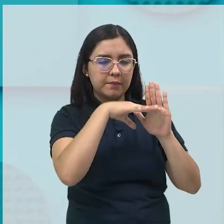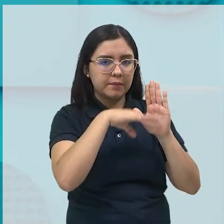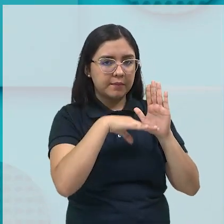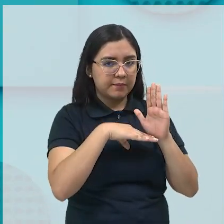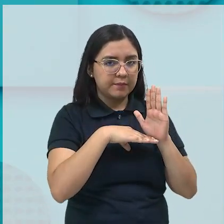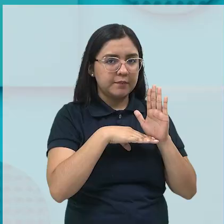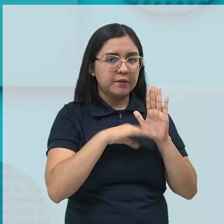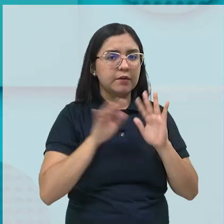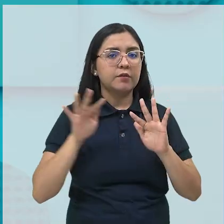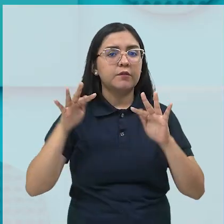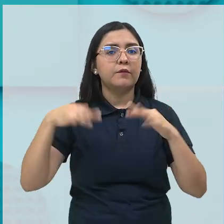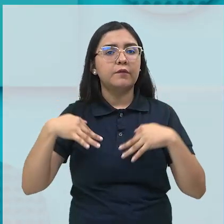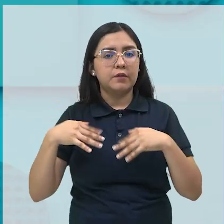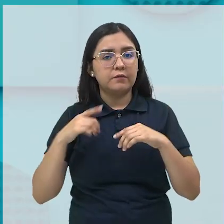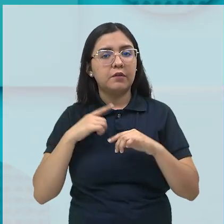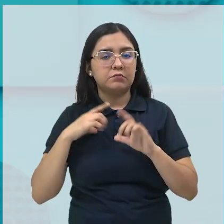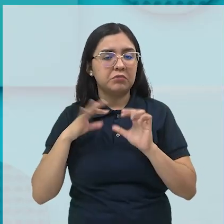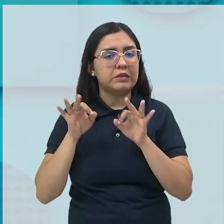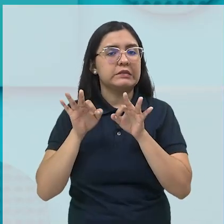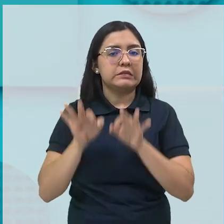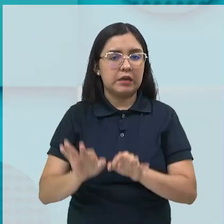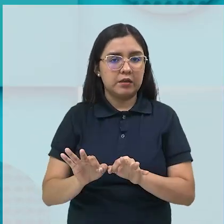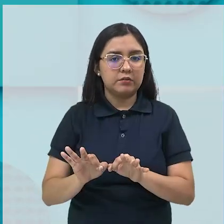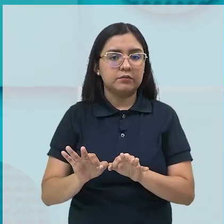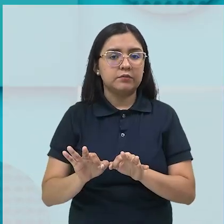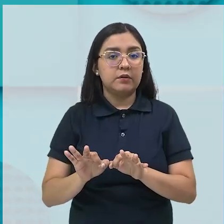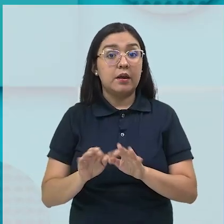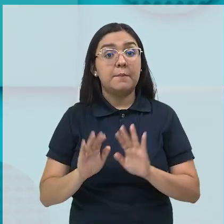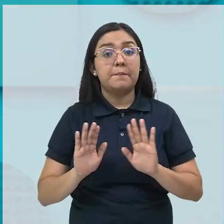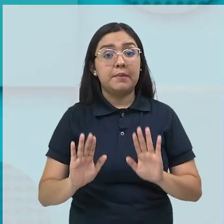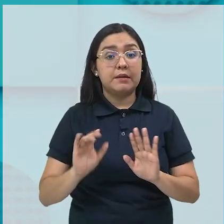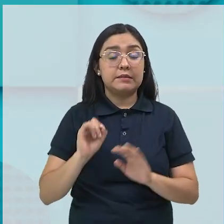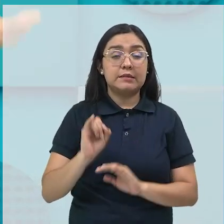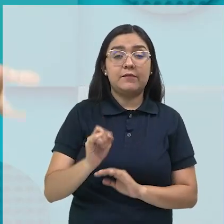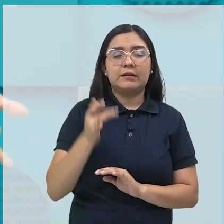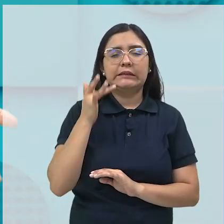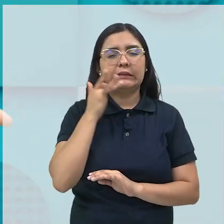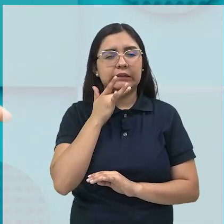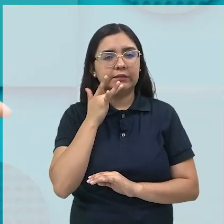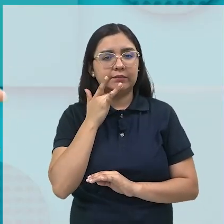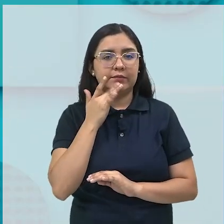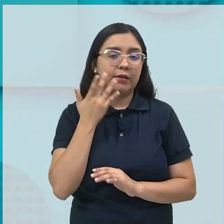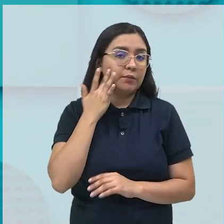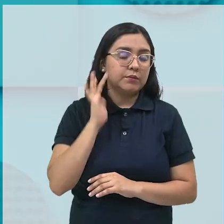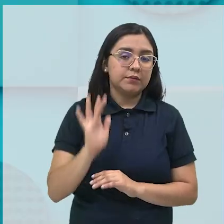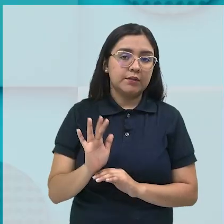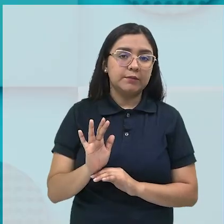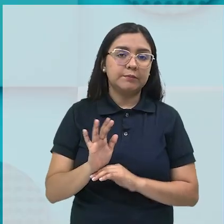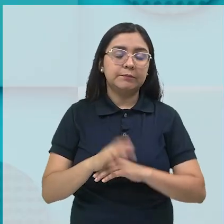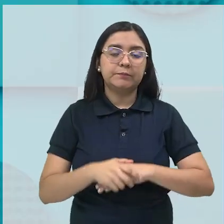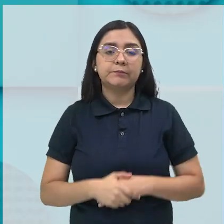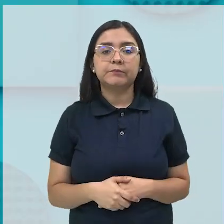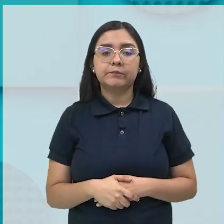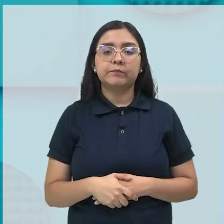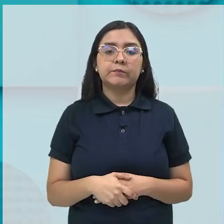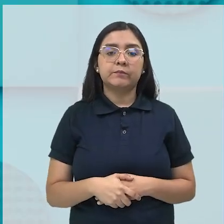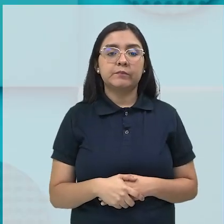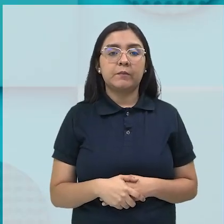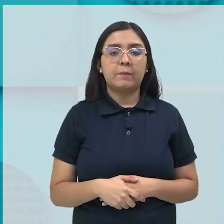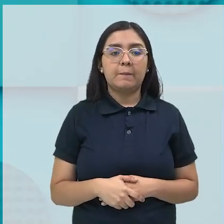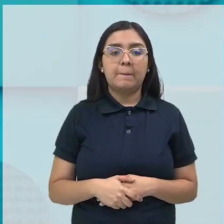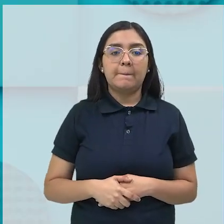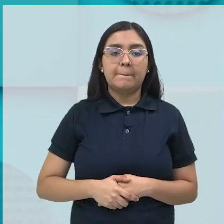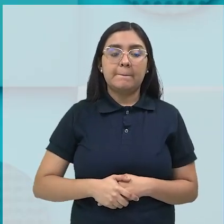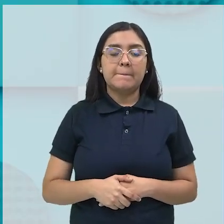lá. E no final, vai dar certo. Se vai ficar o melhor brigadeiro ou mais gostoso, aí a gente